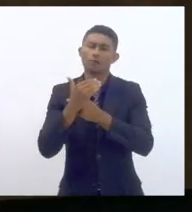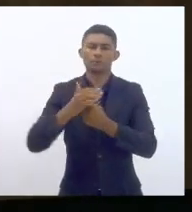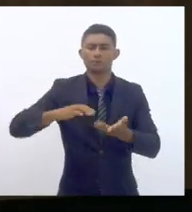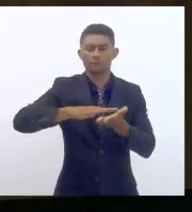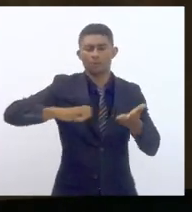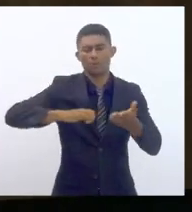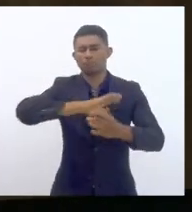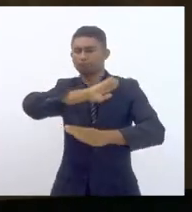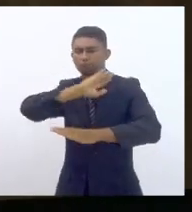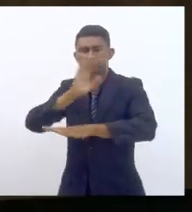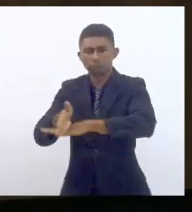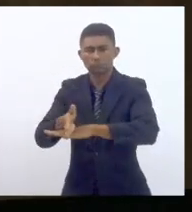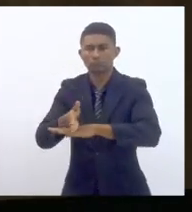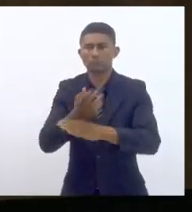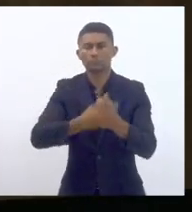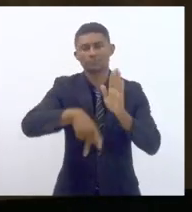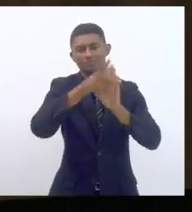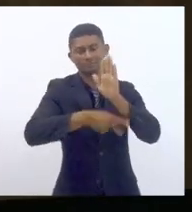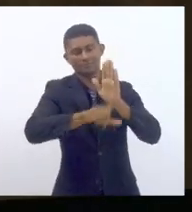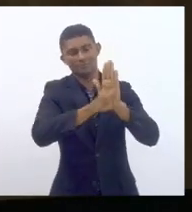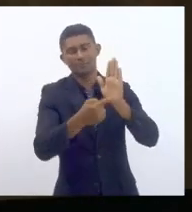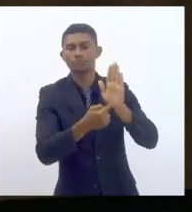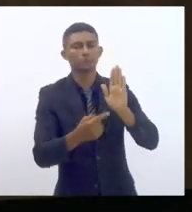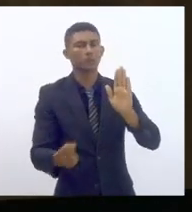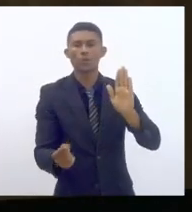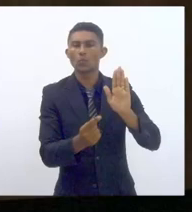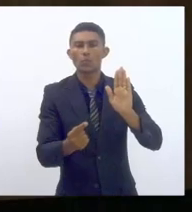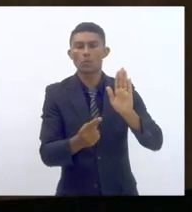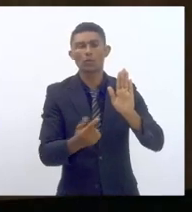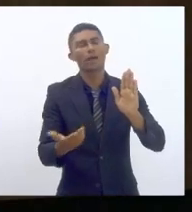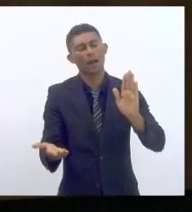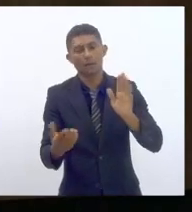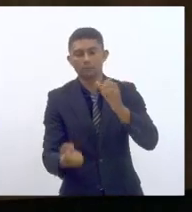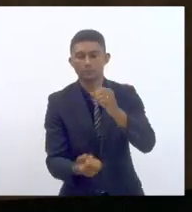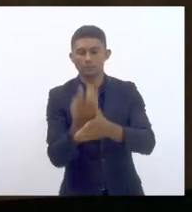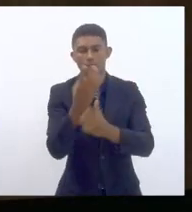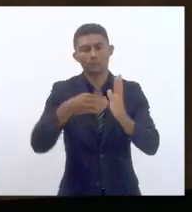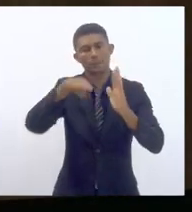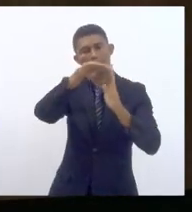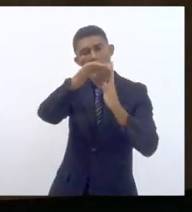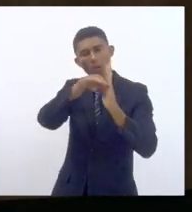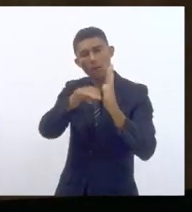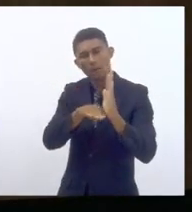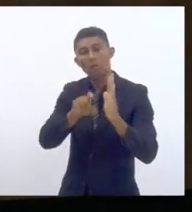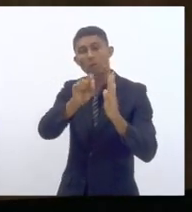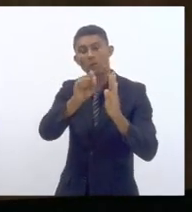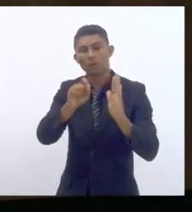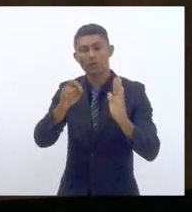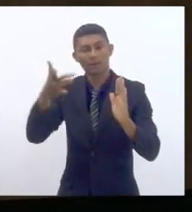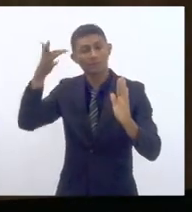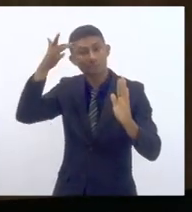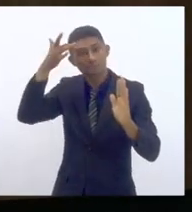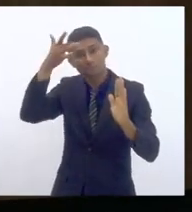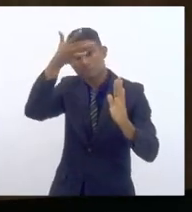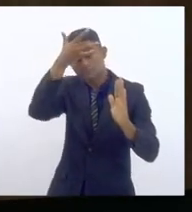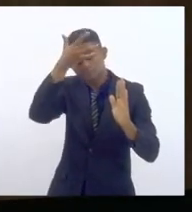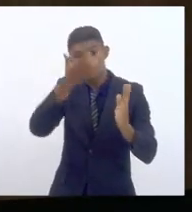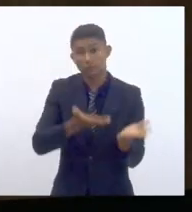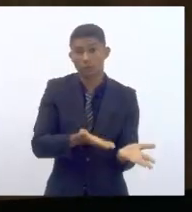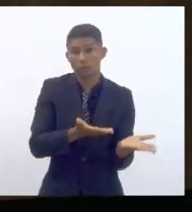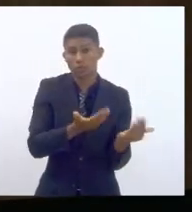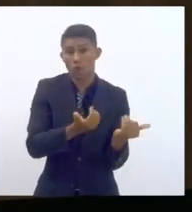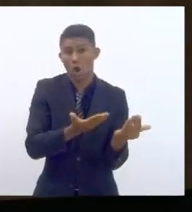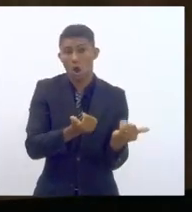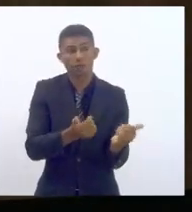esse veto no projeto que institui o Programa de Acolhimento em Saúde Mental para a Juventude das Favelas